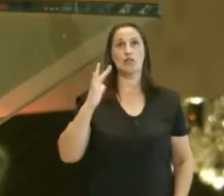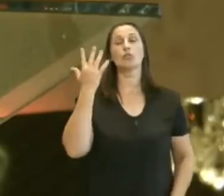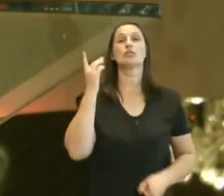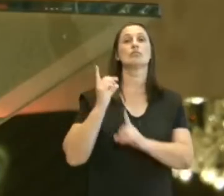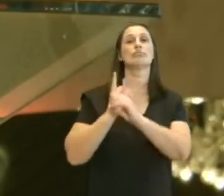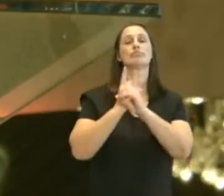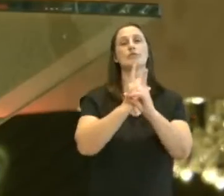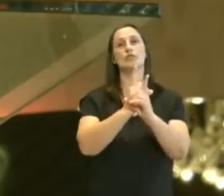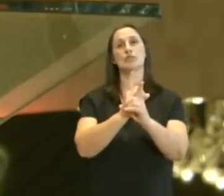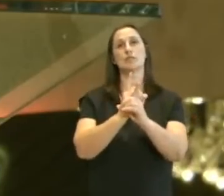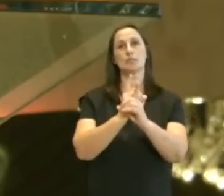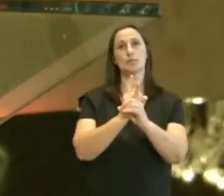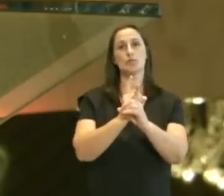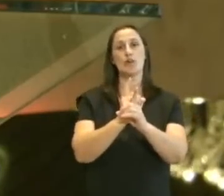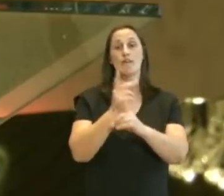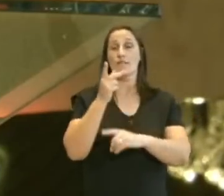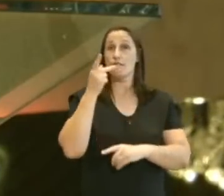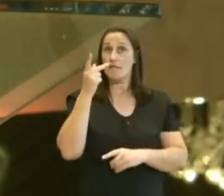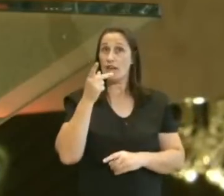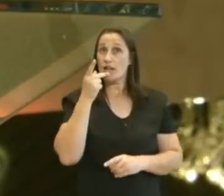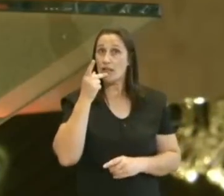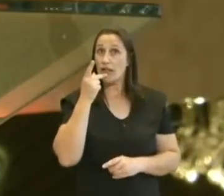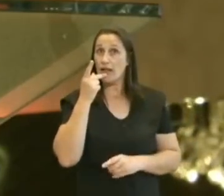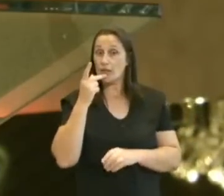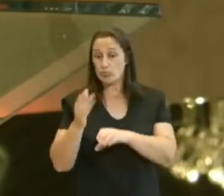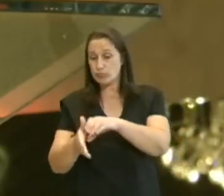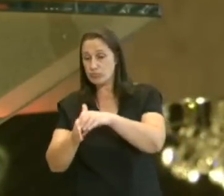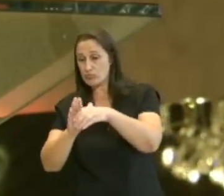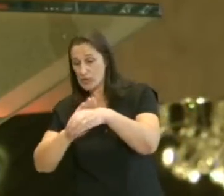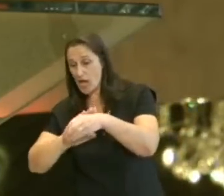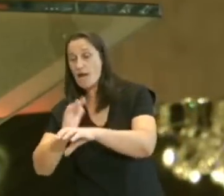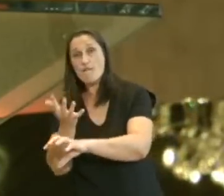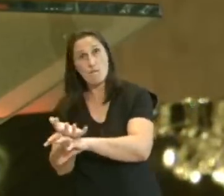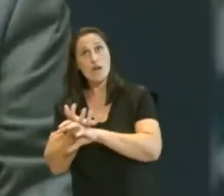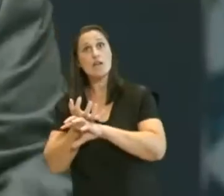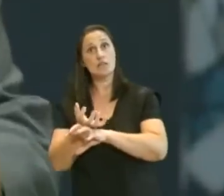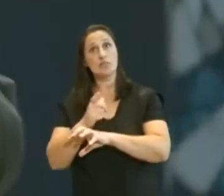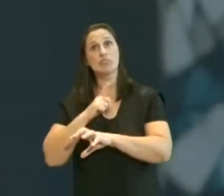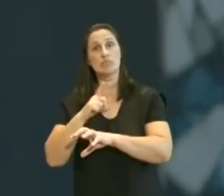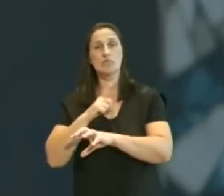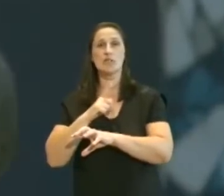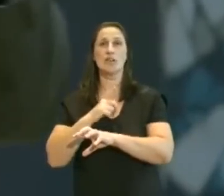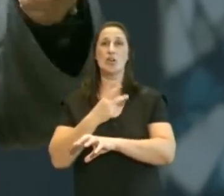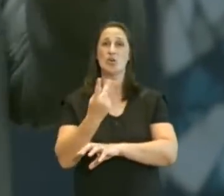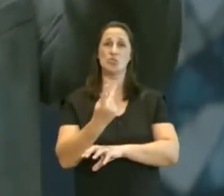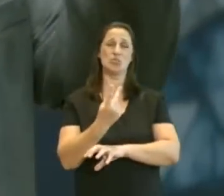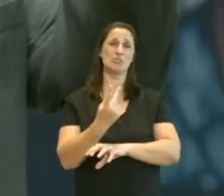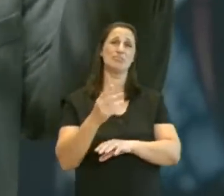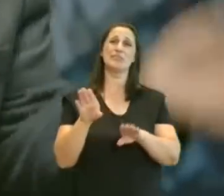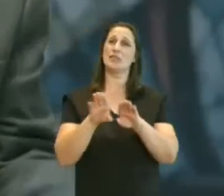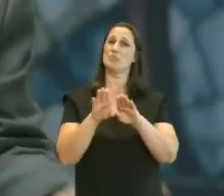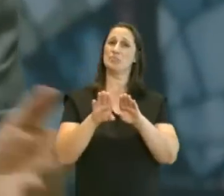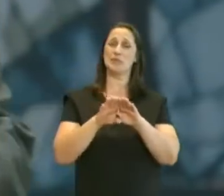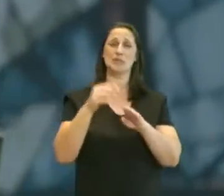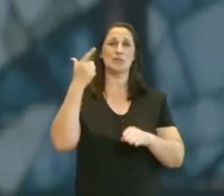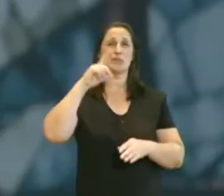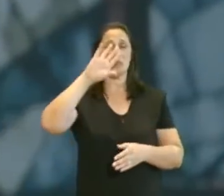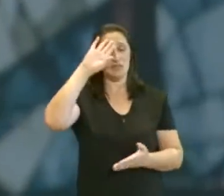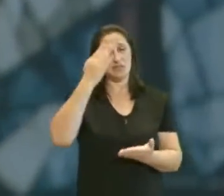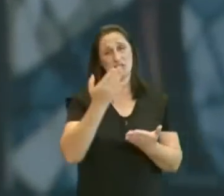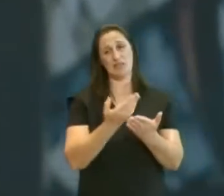que viram aquilo que as mulheres tinham dito que tinham visto, eles também não conseguiram